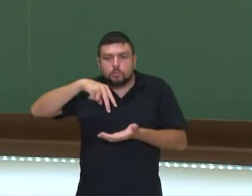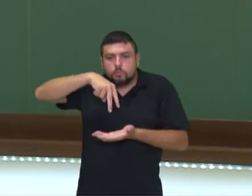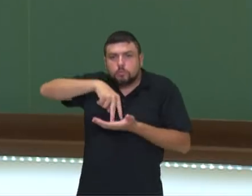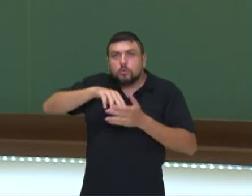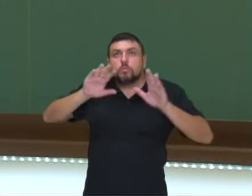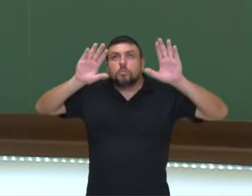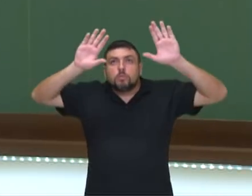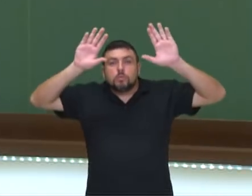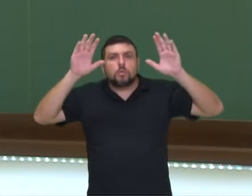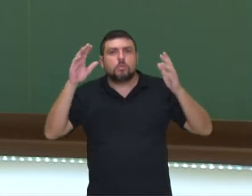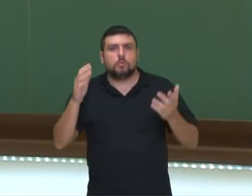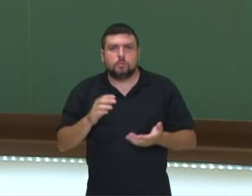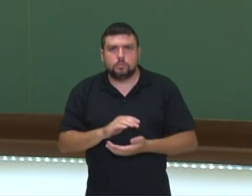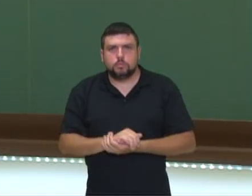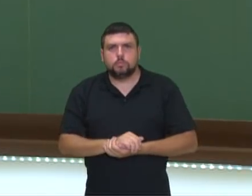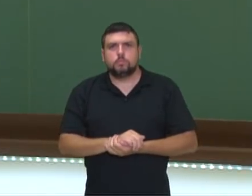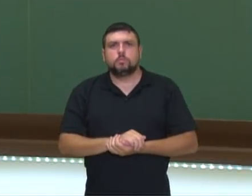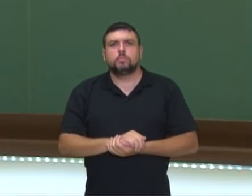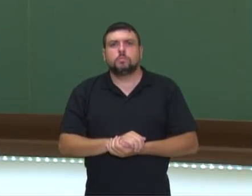grande estatura.